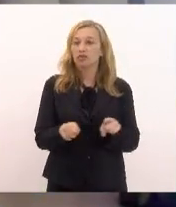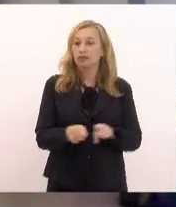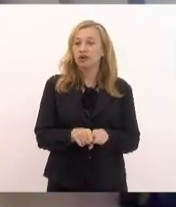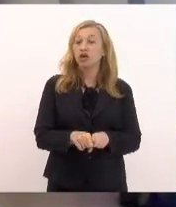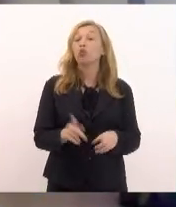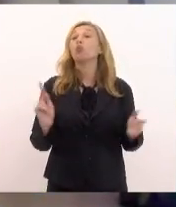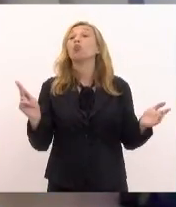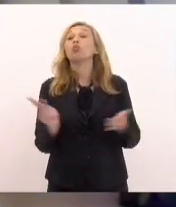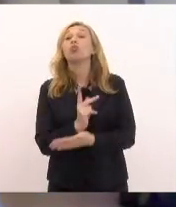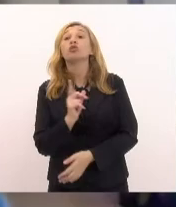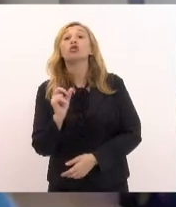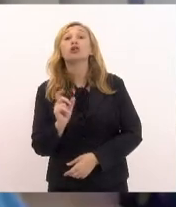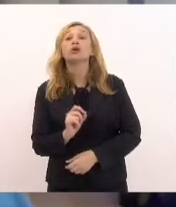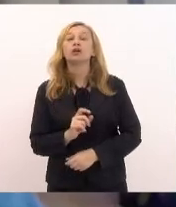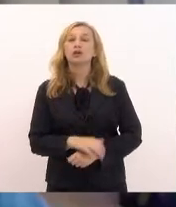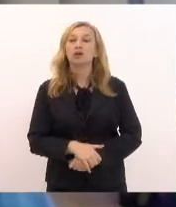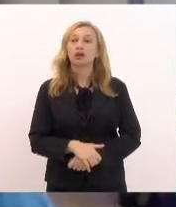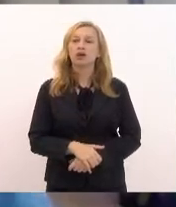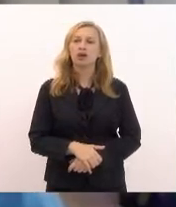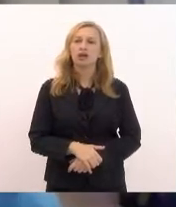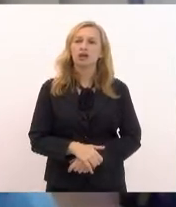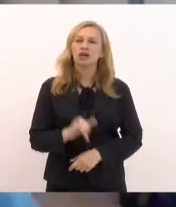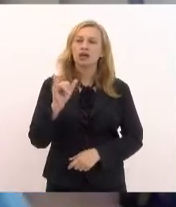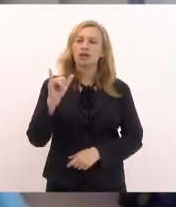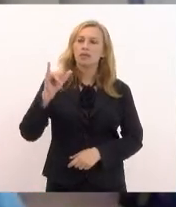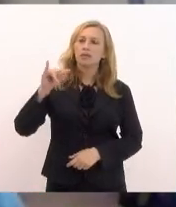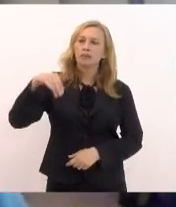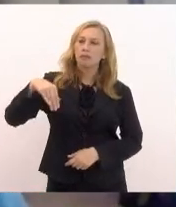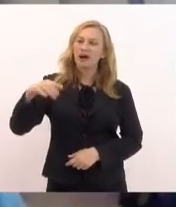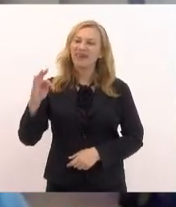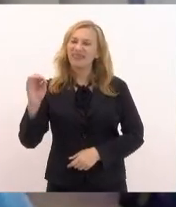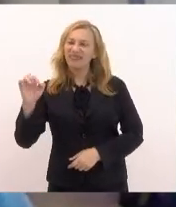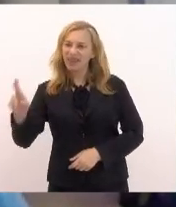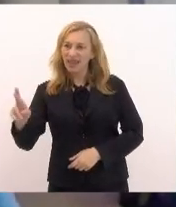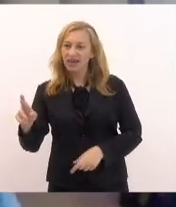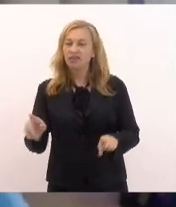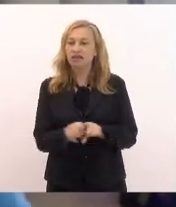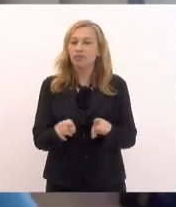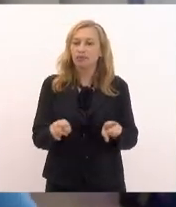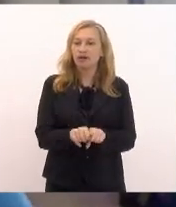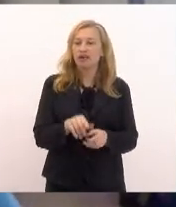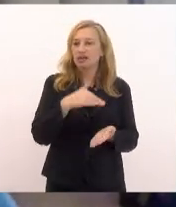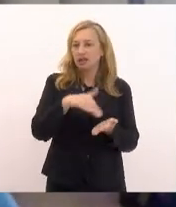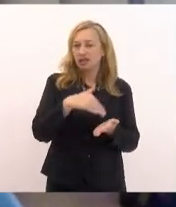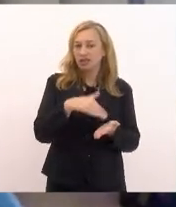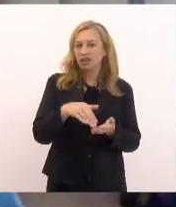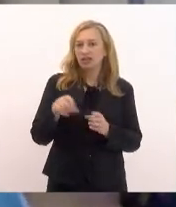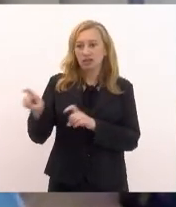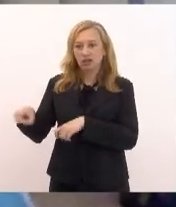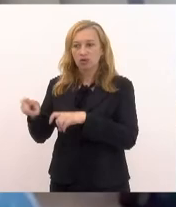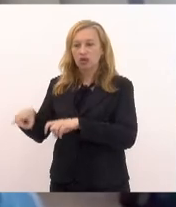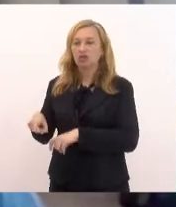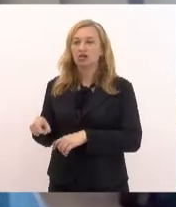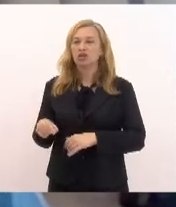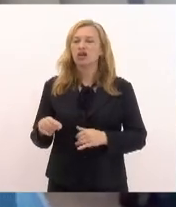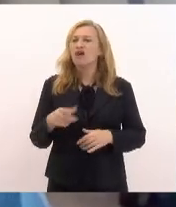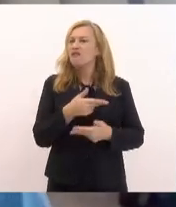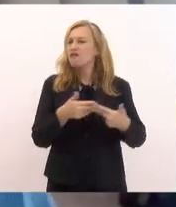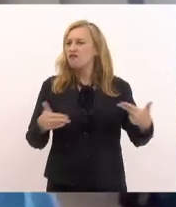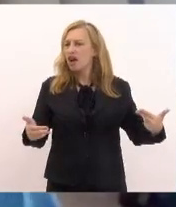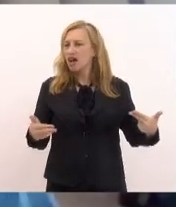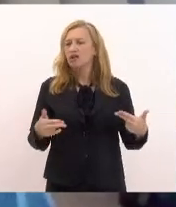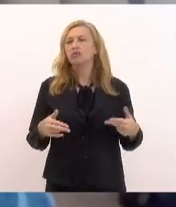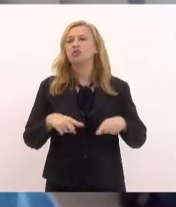o que está acontecendo no âmbito da Emater e da Secretaria de Agricultura. E a gente recebeu o contato de vários